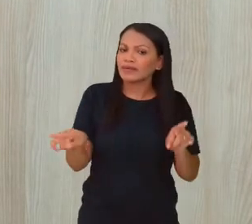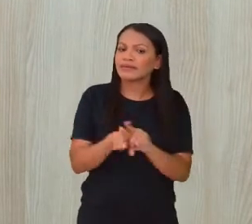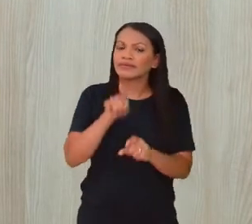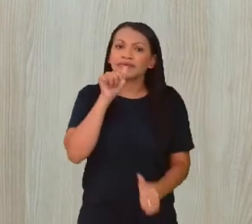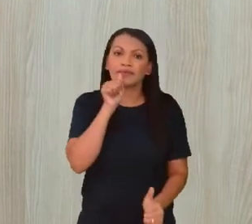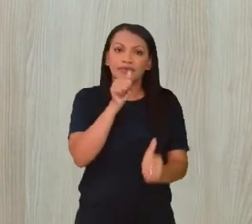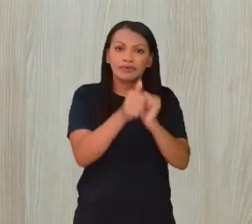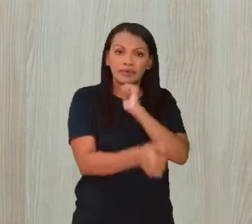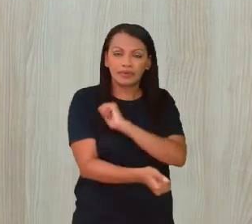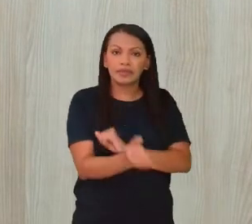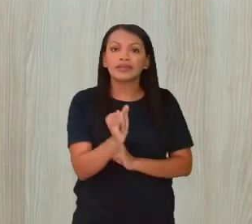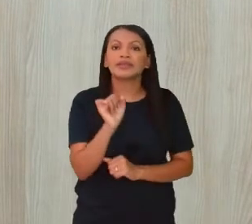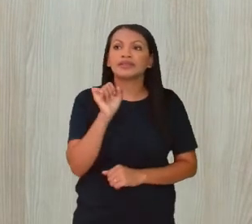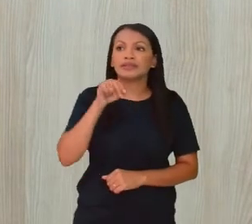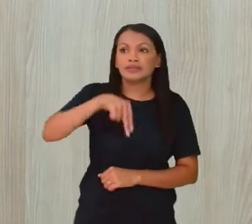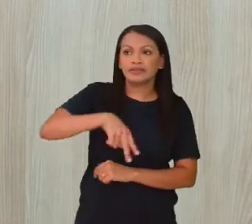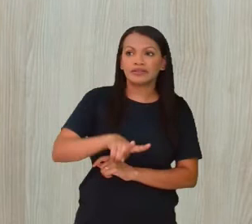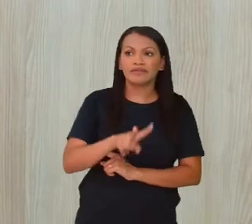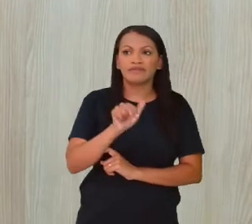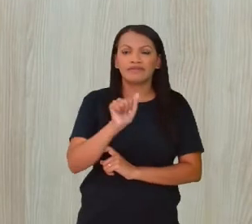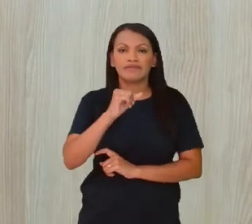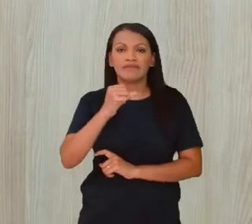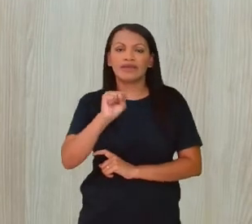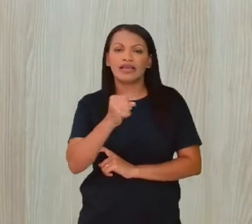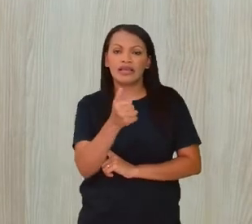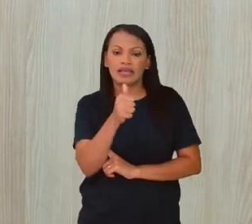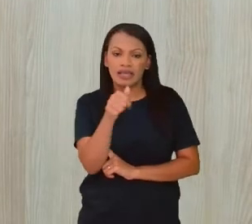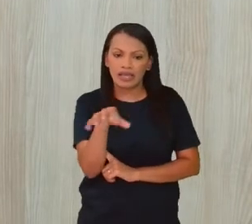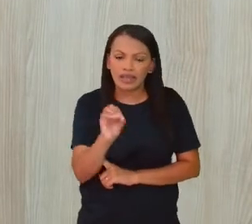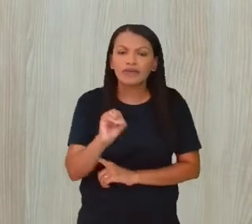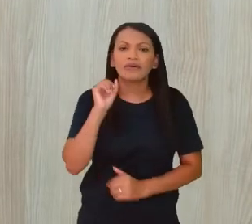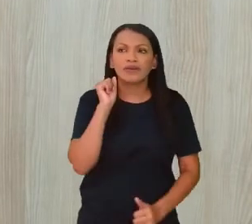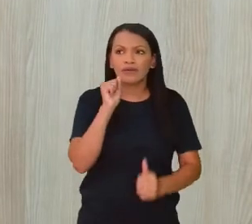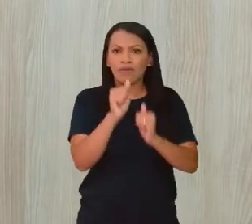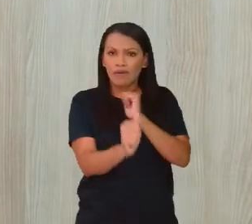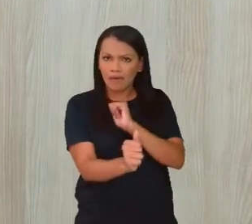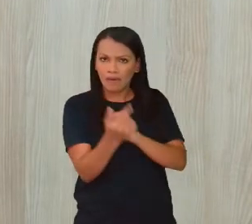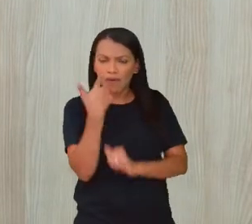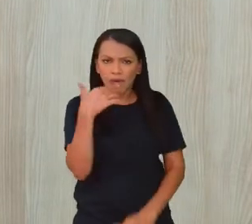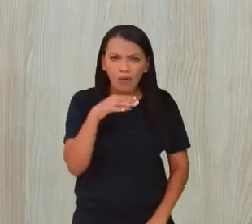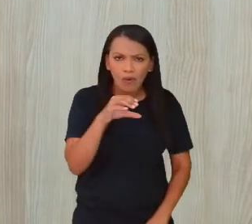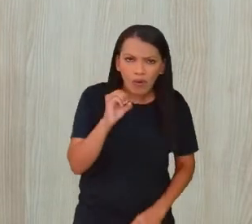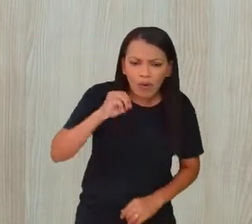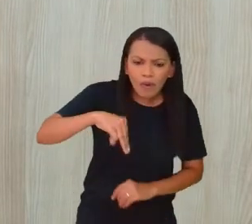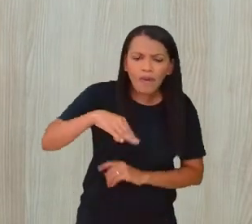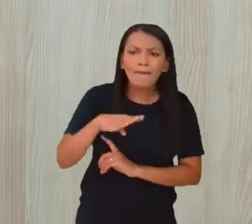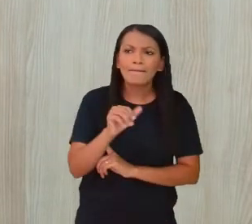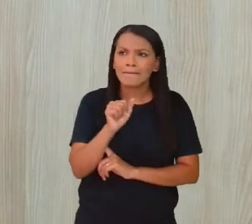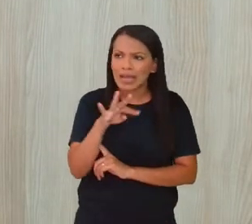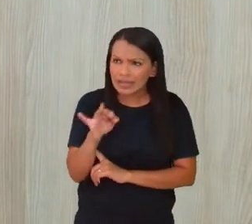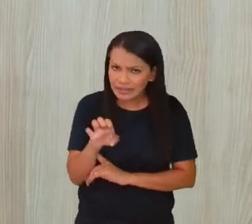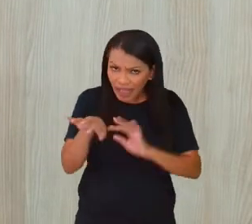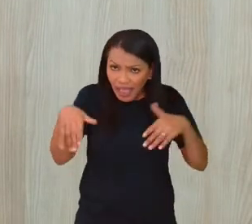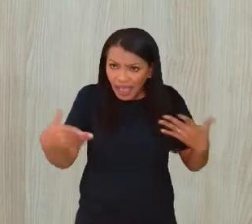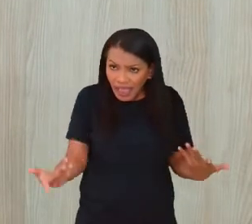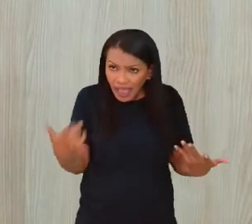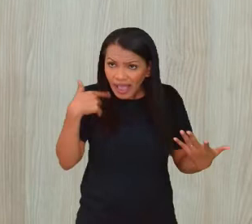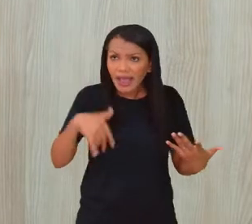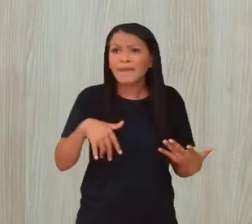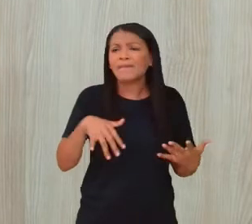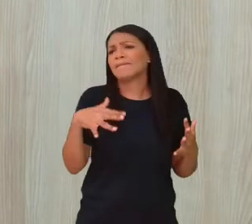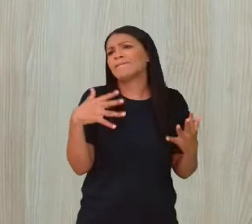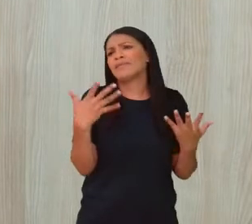de invasão hoje, hein? De combate, é? Meu Deus do céu, professor. Olha, esportes de combate, massa,